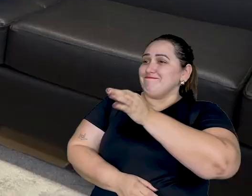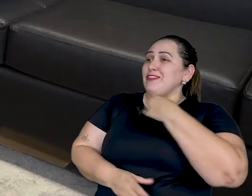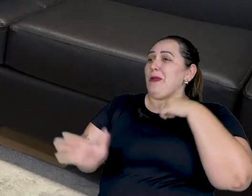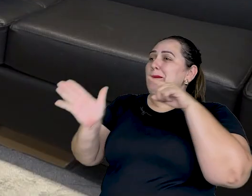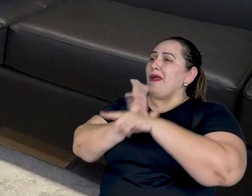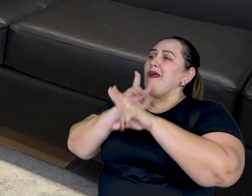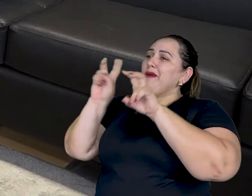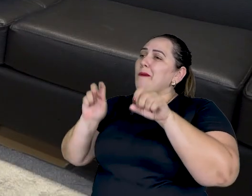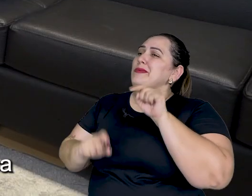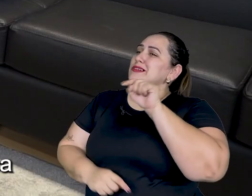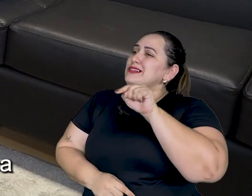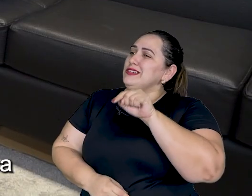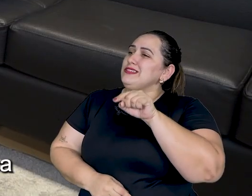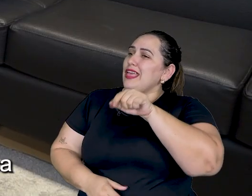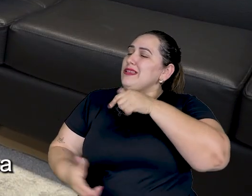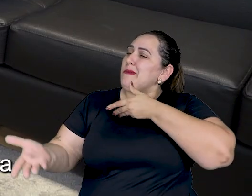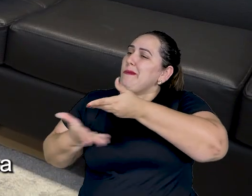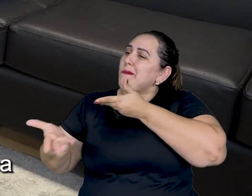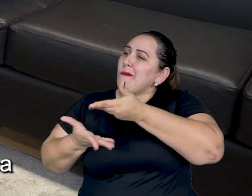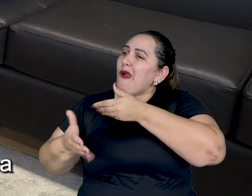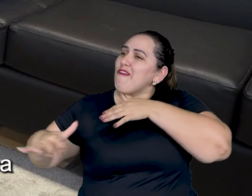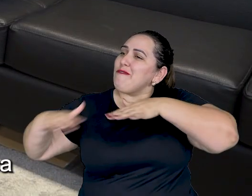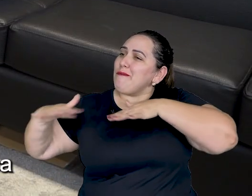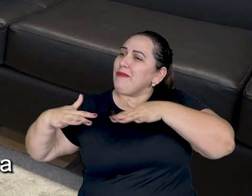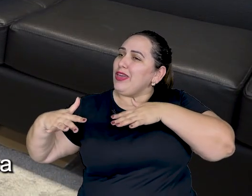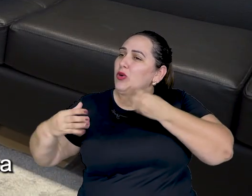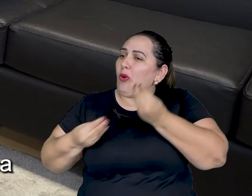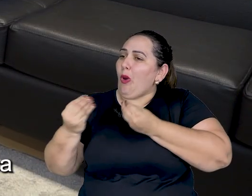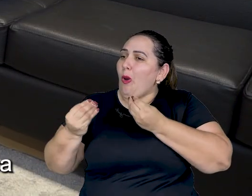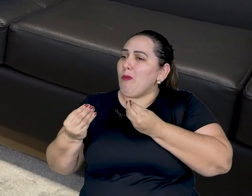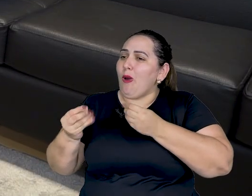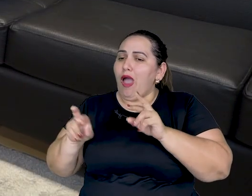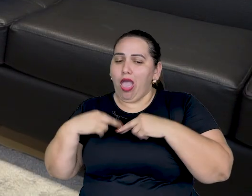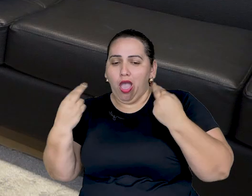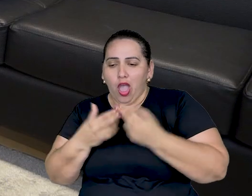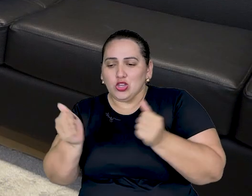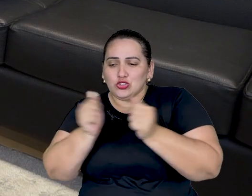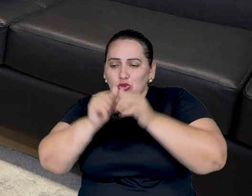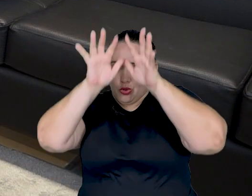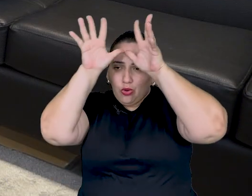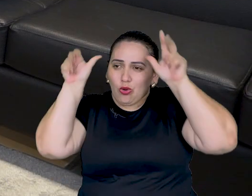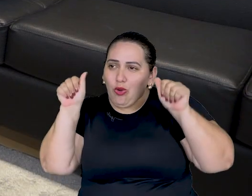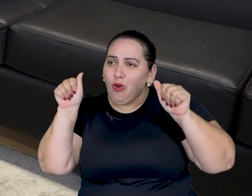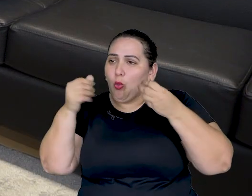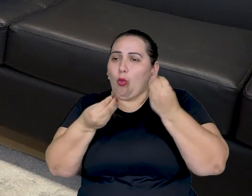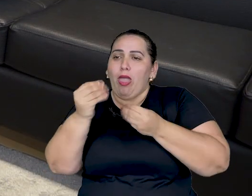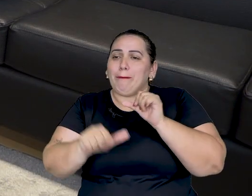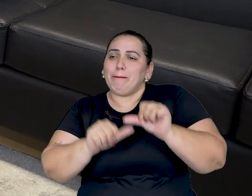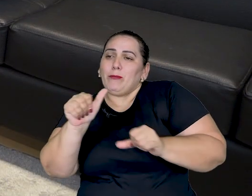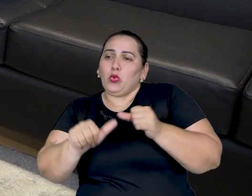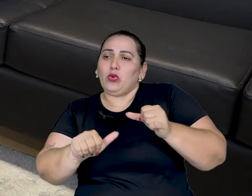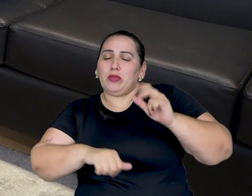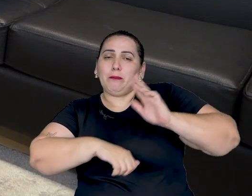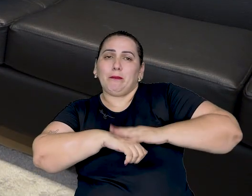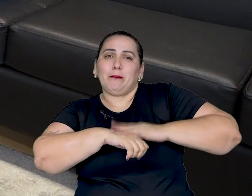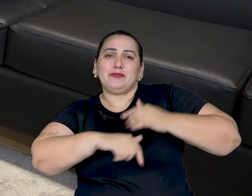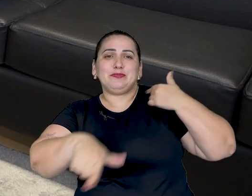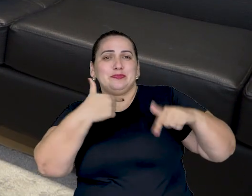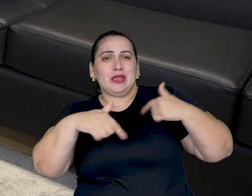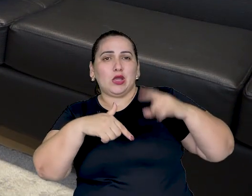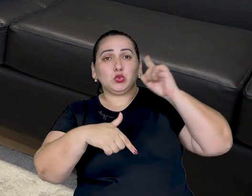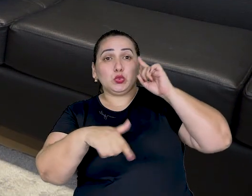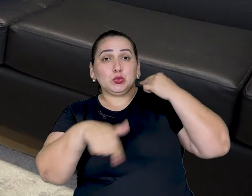diferente. Realmente. Eu ia te perguntar também dessa dinâmica de decidir como colegiado, né? Qual é o